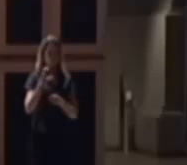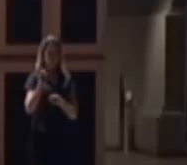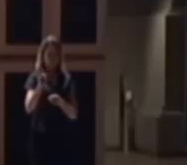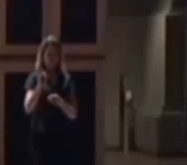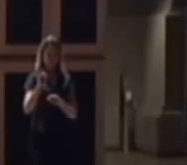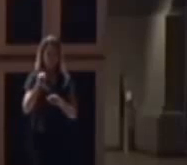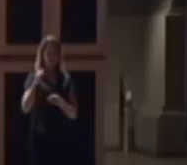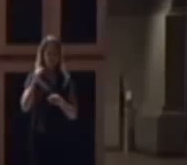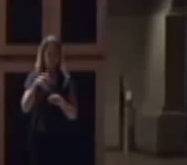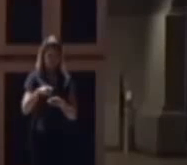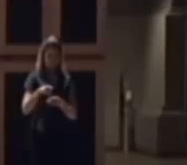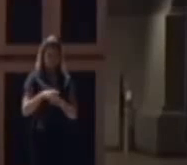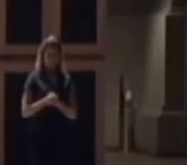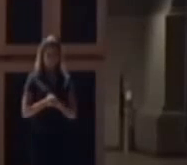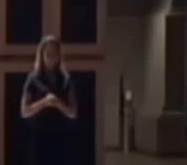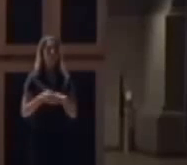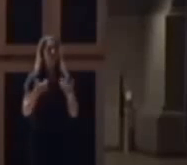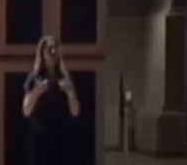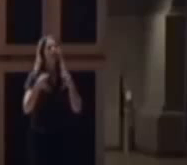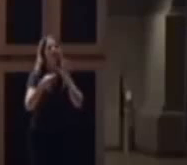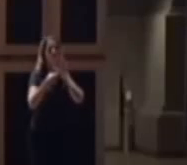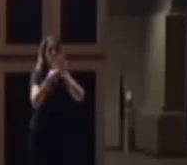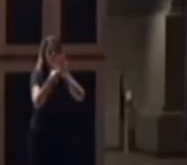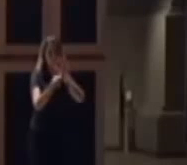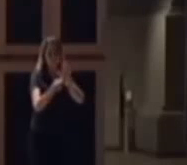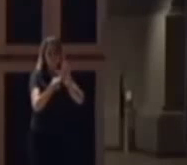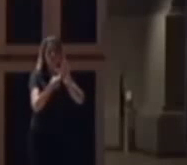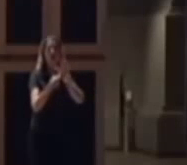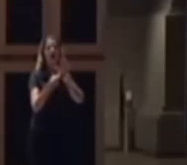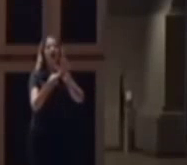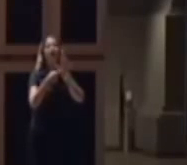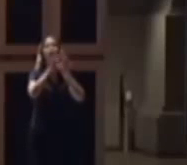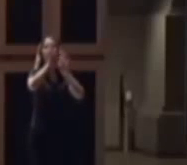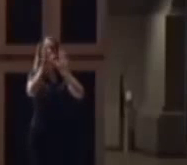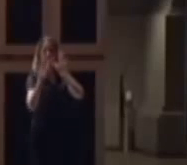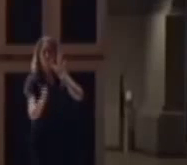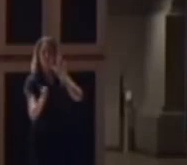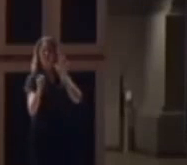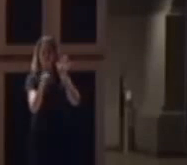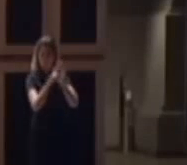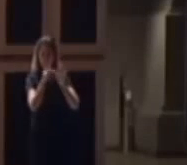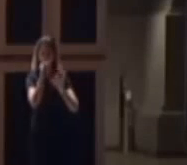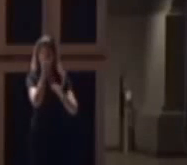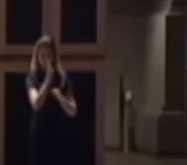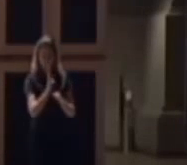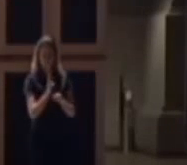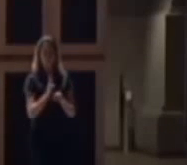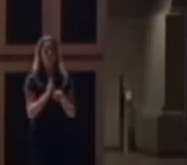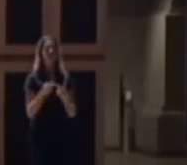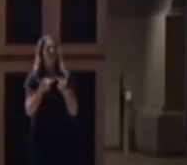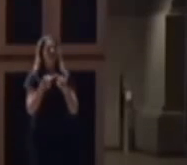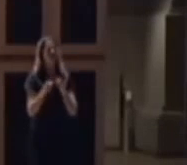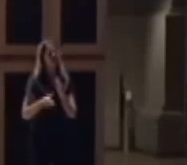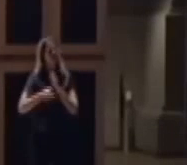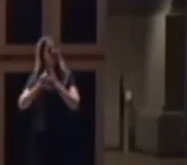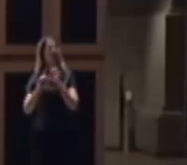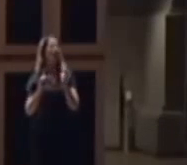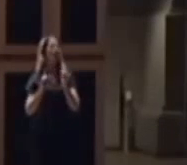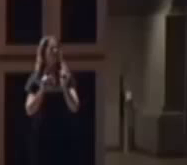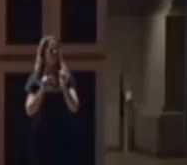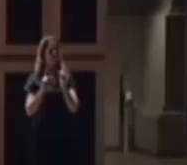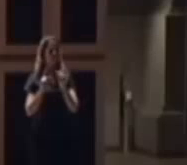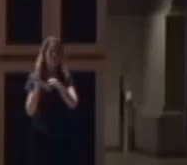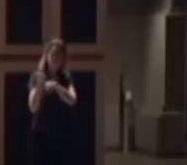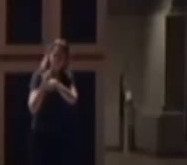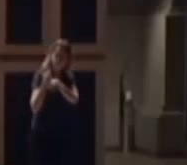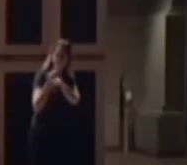falar um pouquinho mais e mostrar até o mapa do país. Mas, então, o primeiro contexto era de uma busca pela melhoria dos